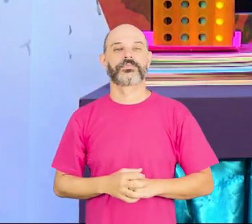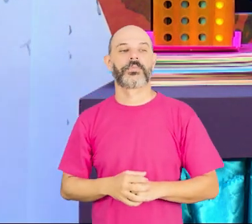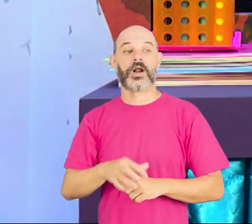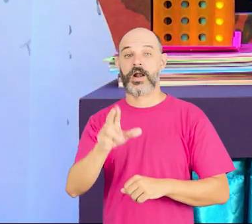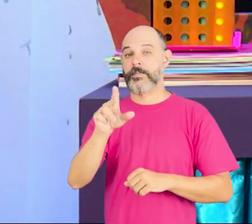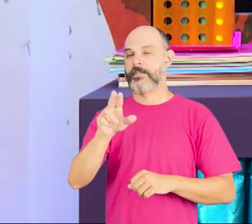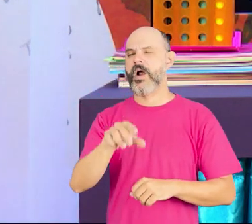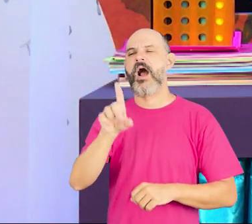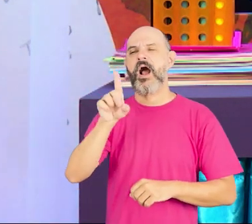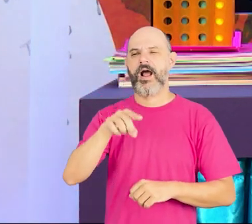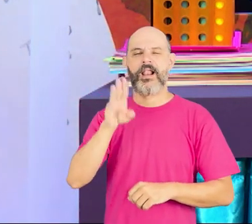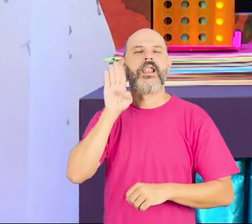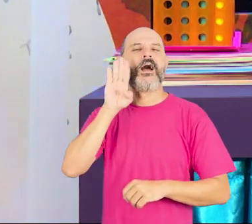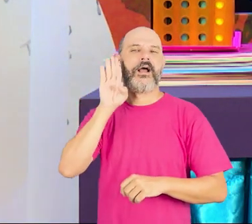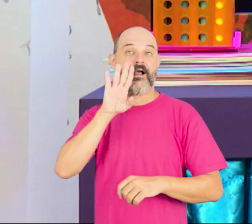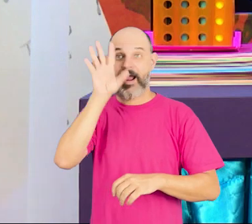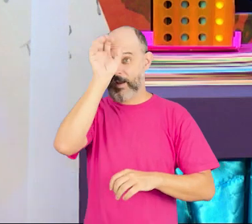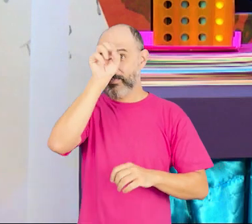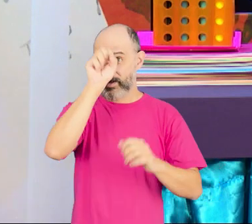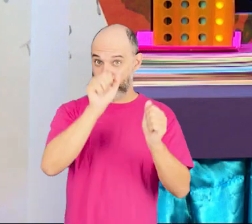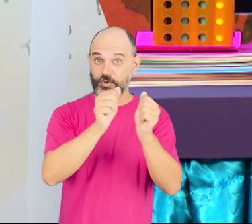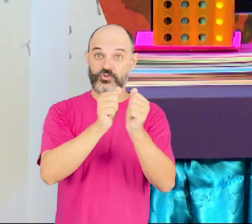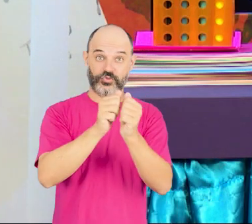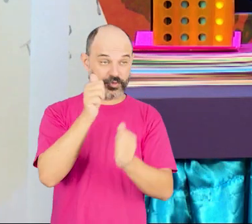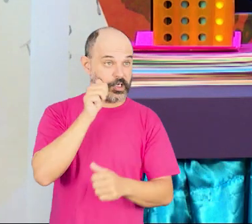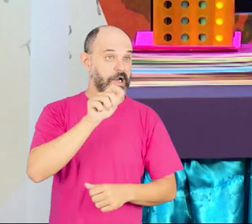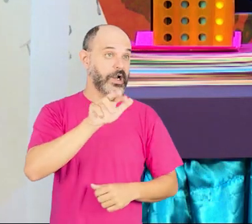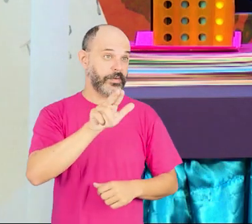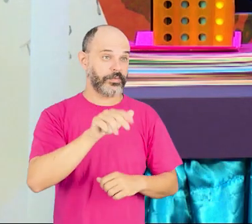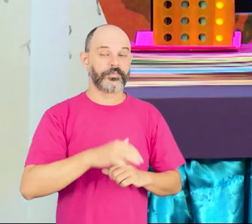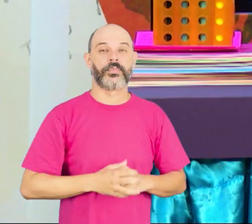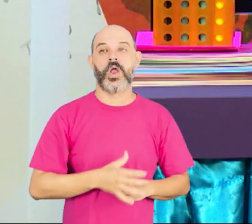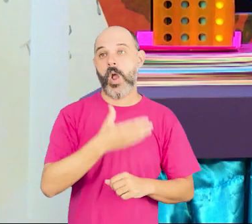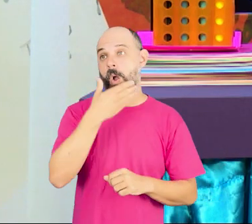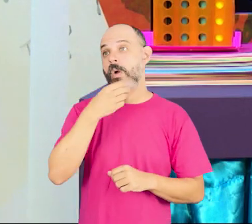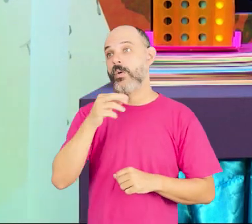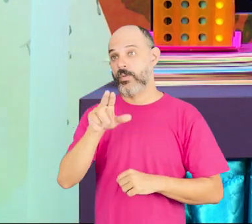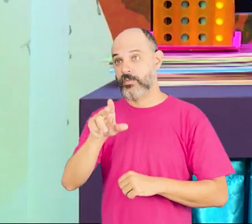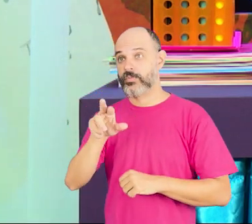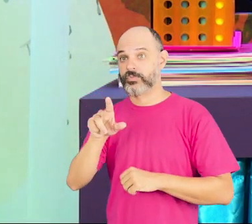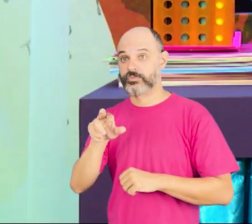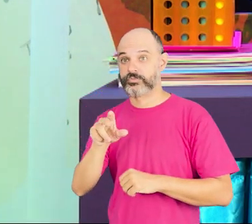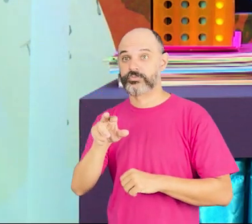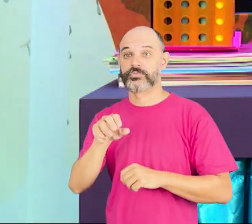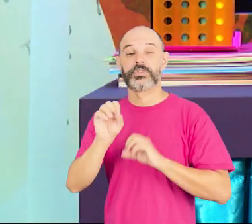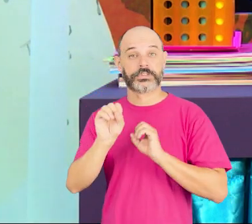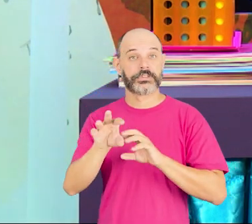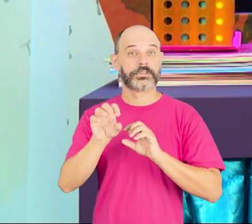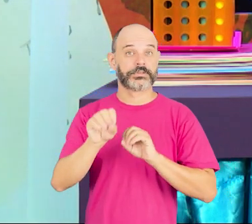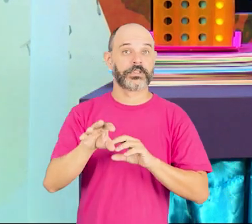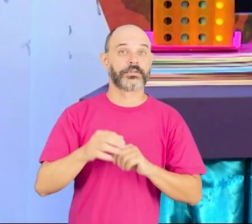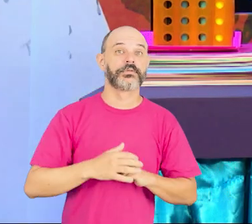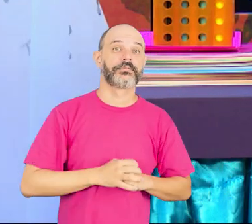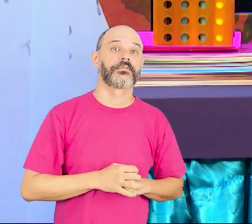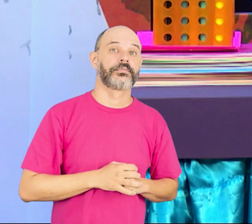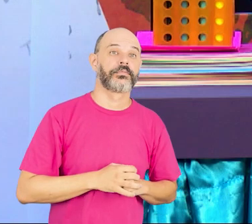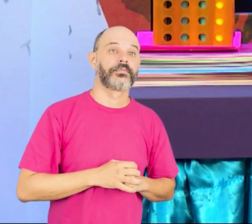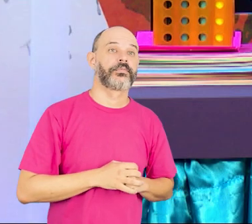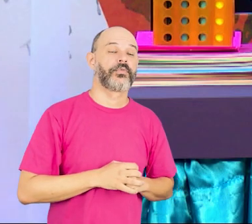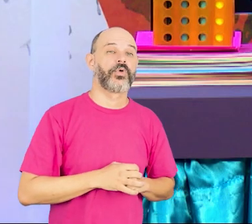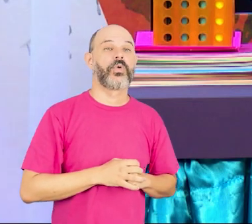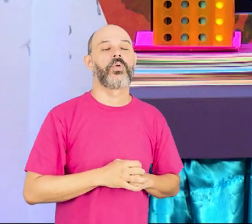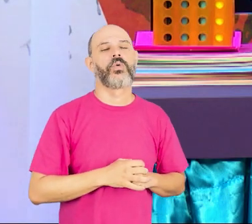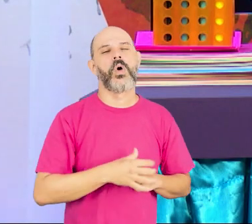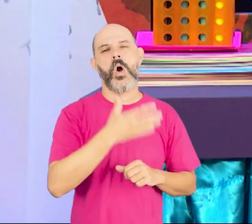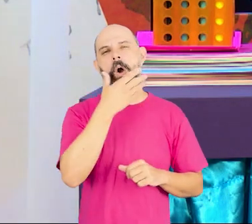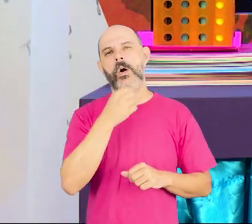irmão tudo é legal, até irritar e aprender com as irmãs. O irmão pode irritar, a irmã pode